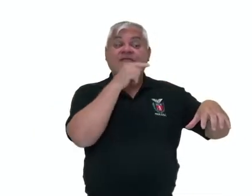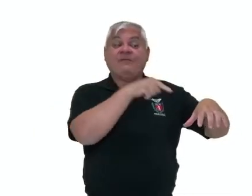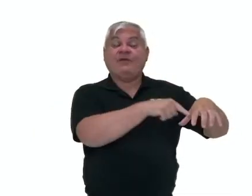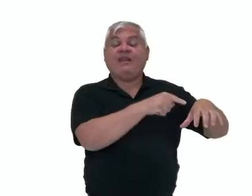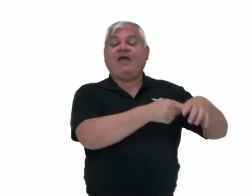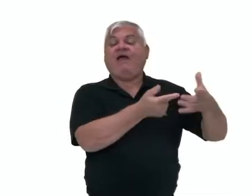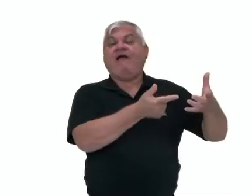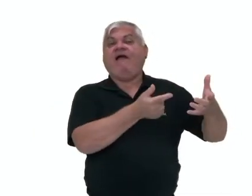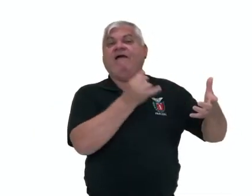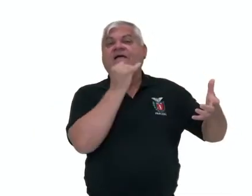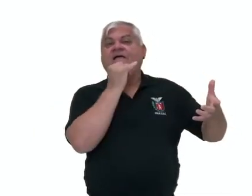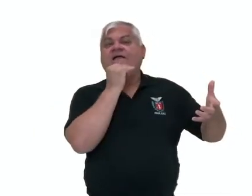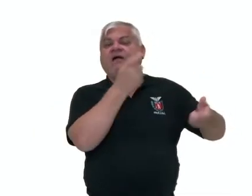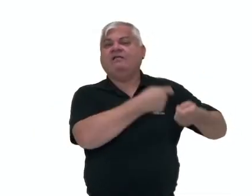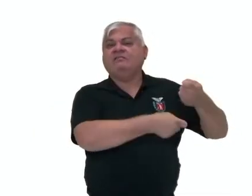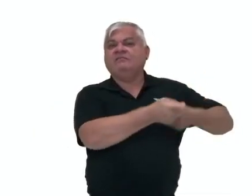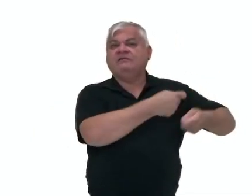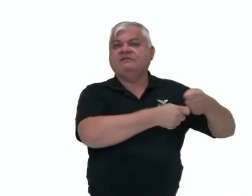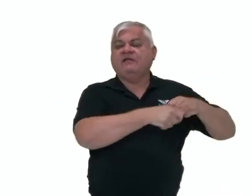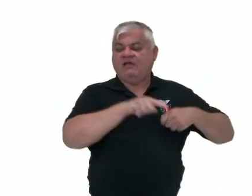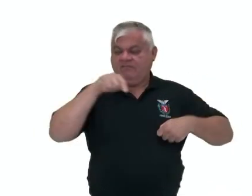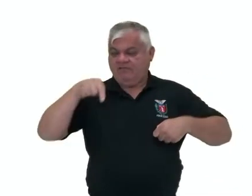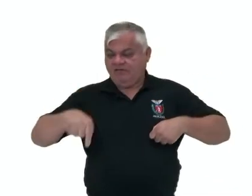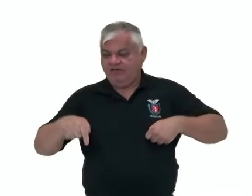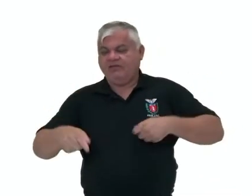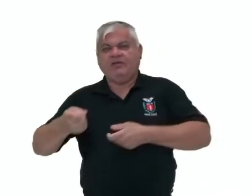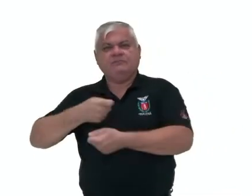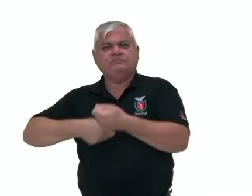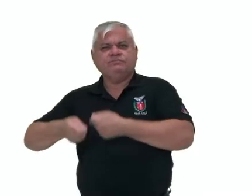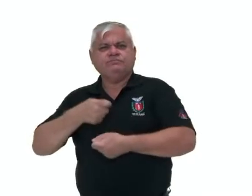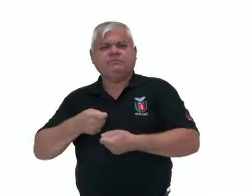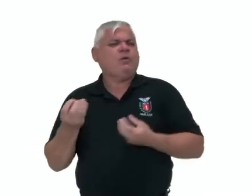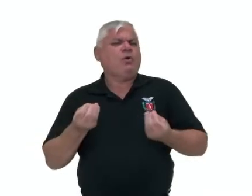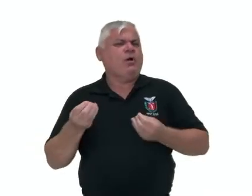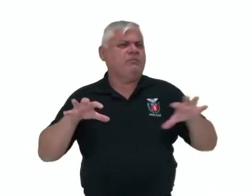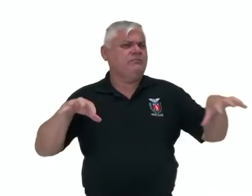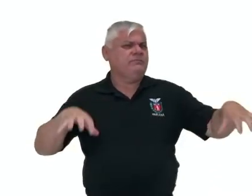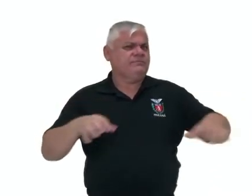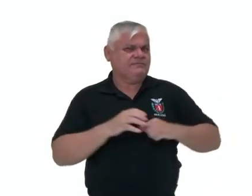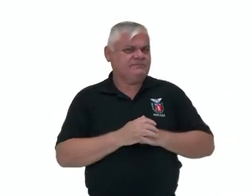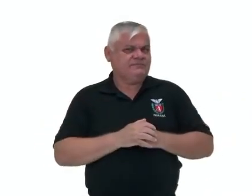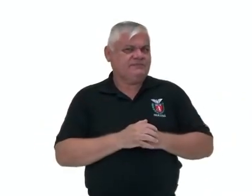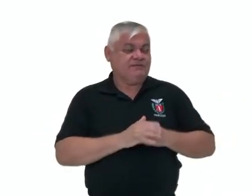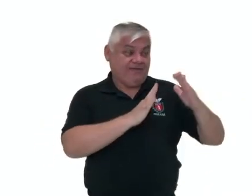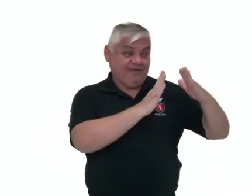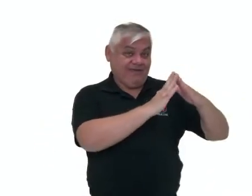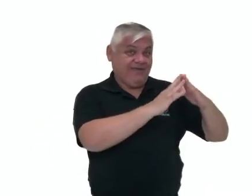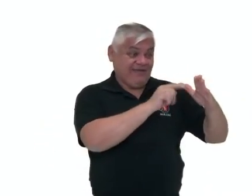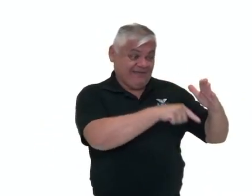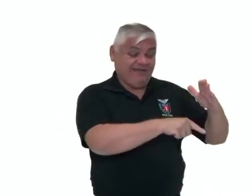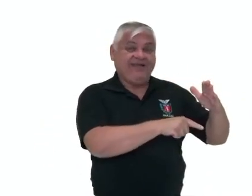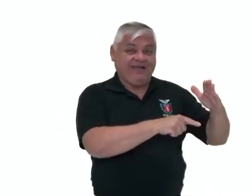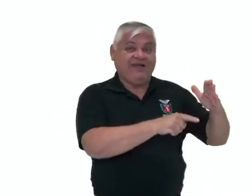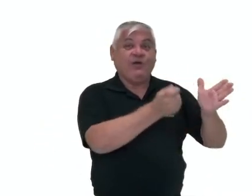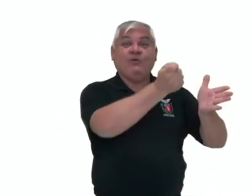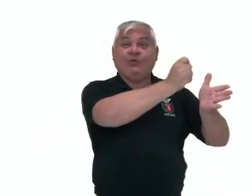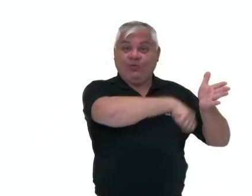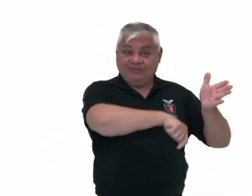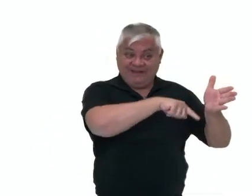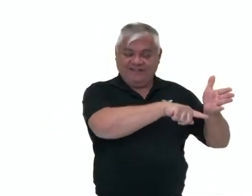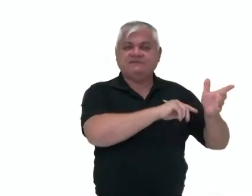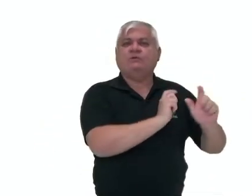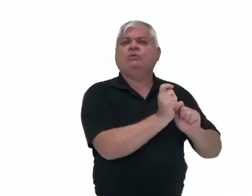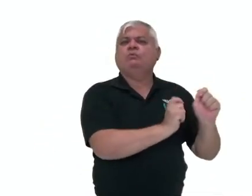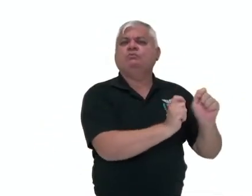coroa espanhola para administrar as colônias na América? A Casa de Contratação era encarregada de controlar o